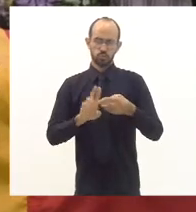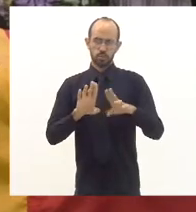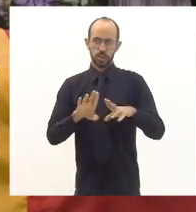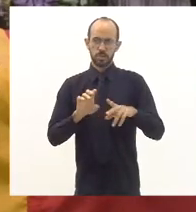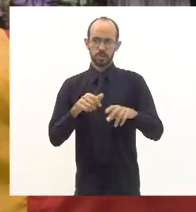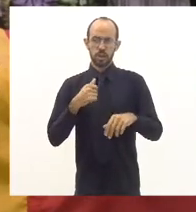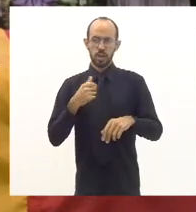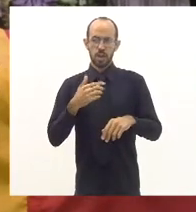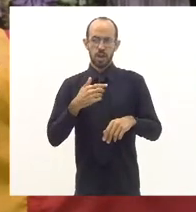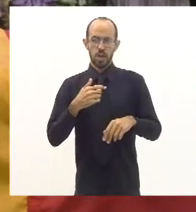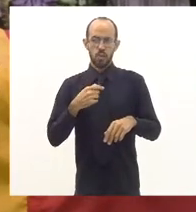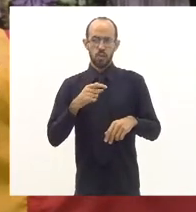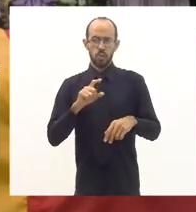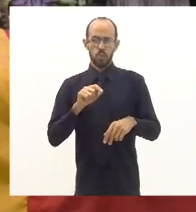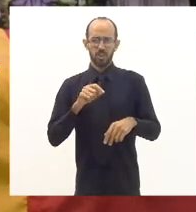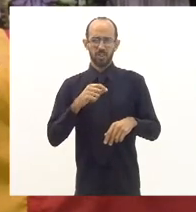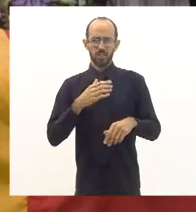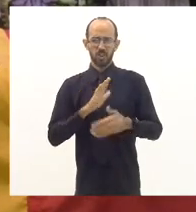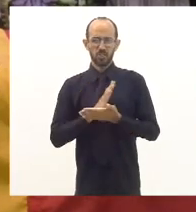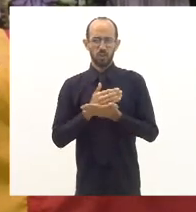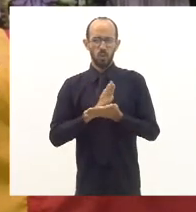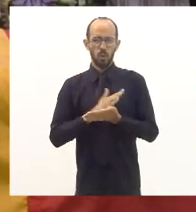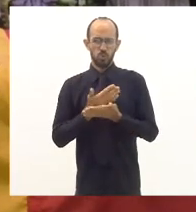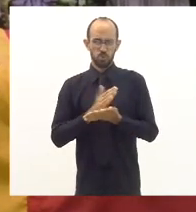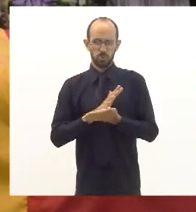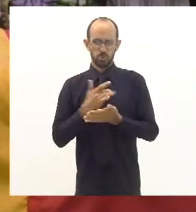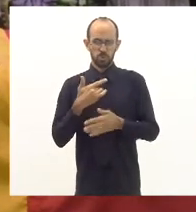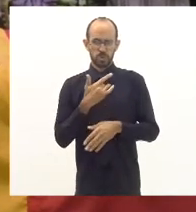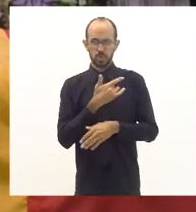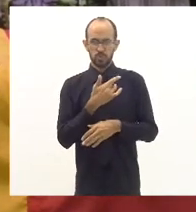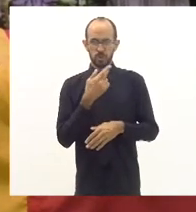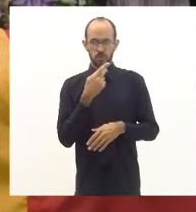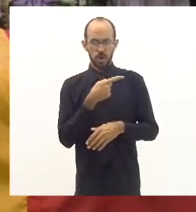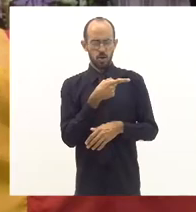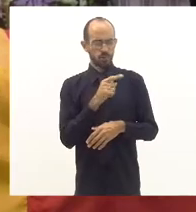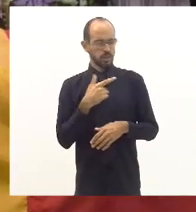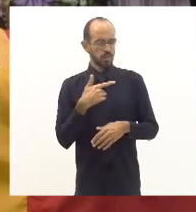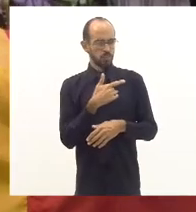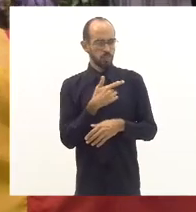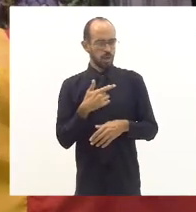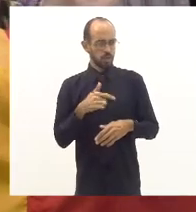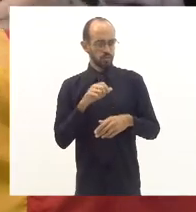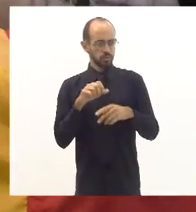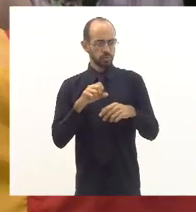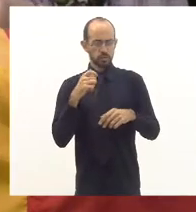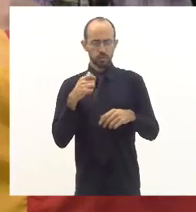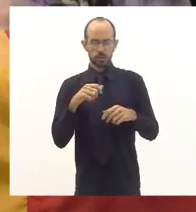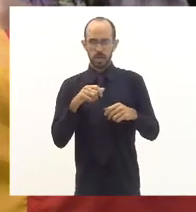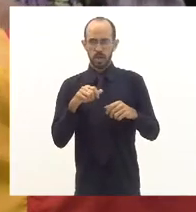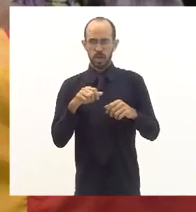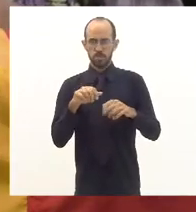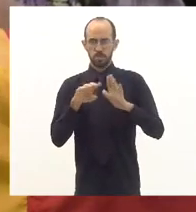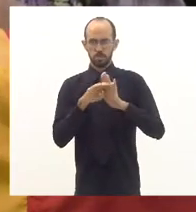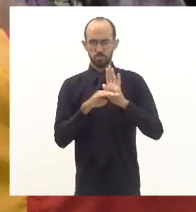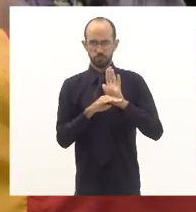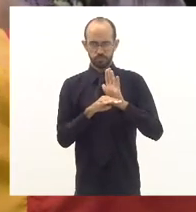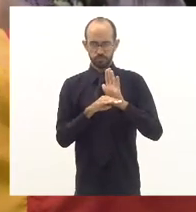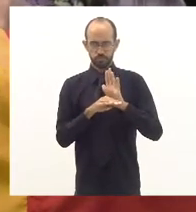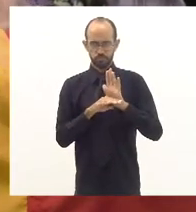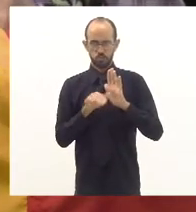nossa insatisfação com a saúde, por exemplo, você falou que vai ter o plano de saúde integral e que no final de